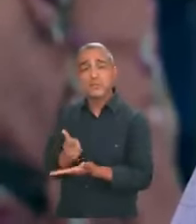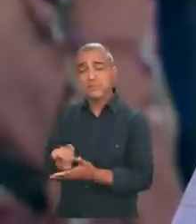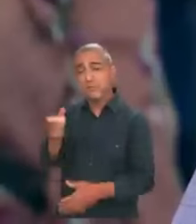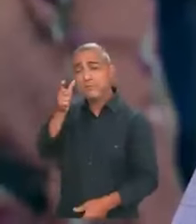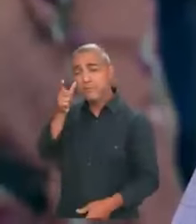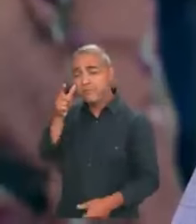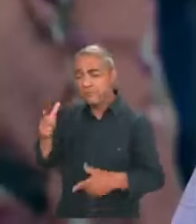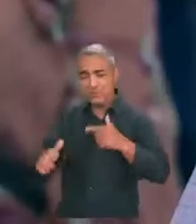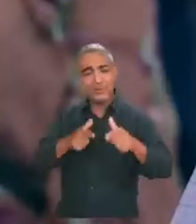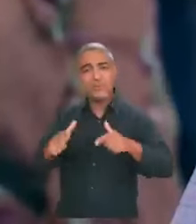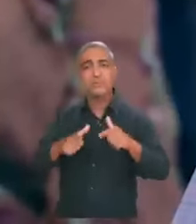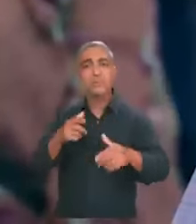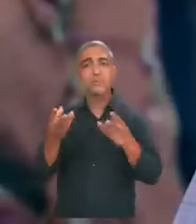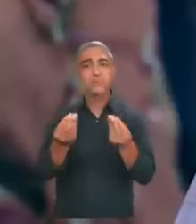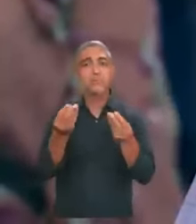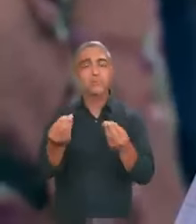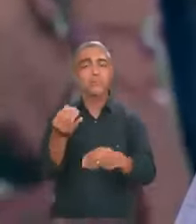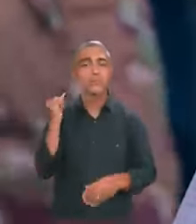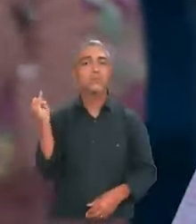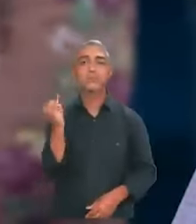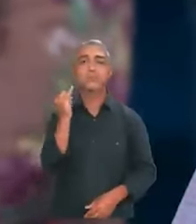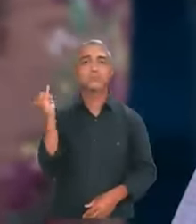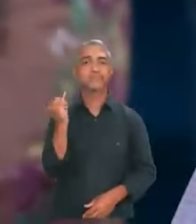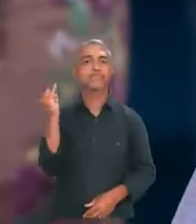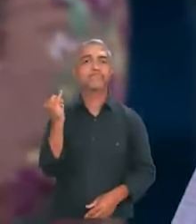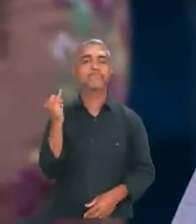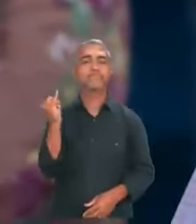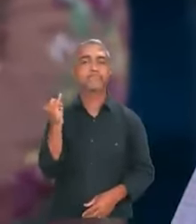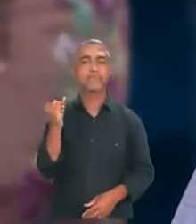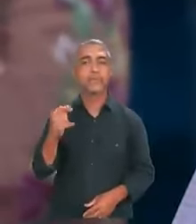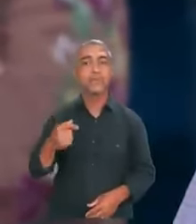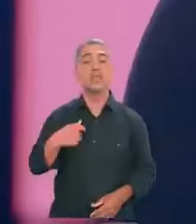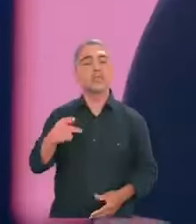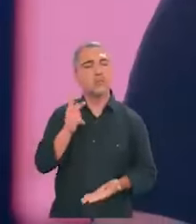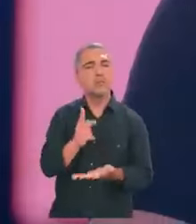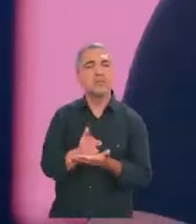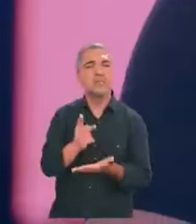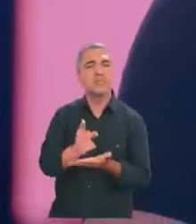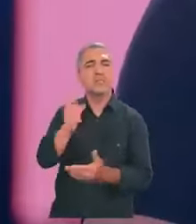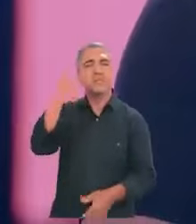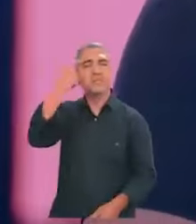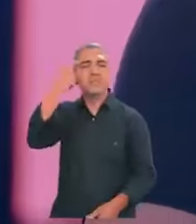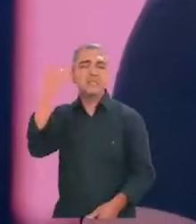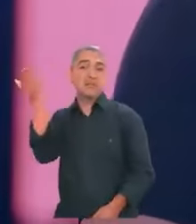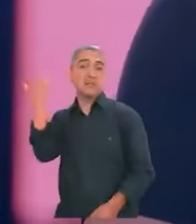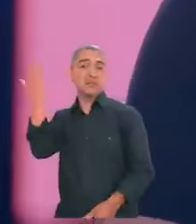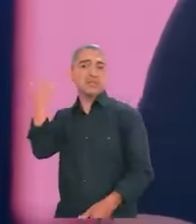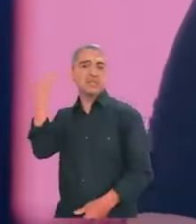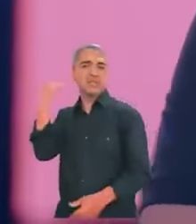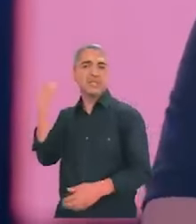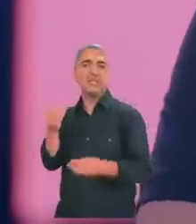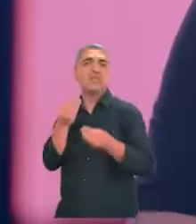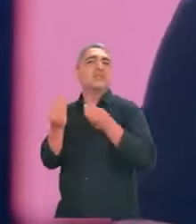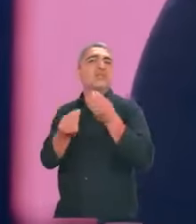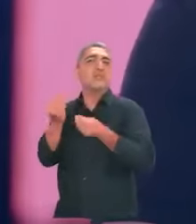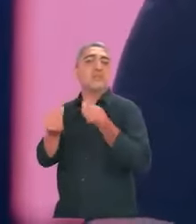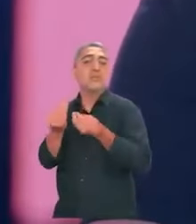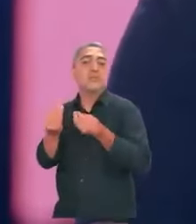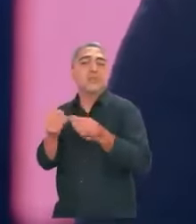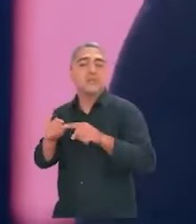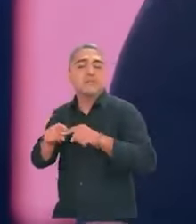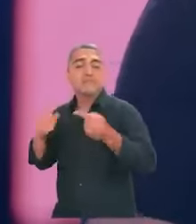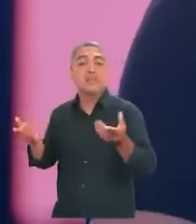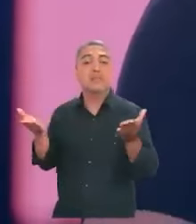gente aqui do do bem Global Mas a gente sempre pensava Ah não isso é lá longe e agora a gente começa a ver que Deus tá